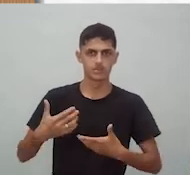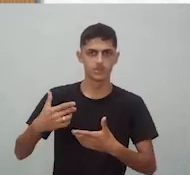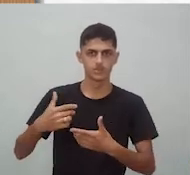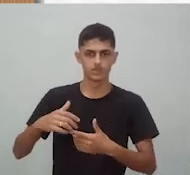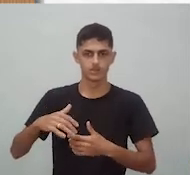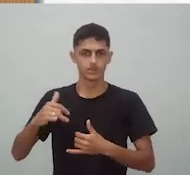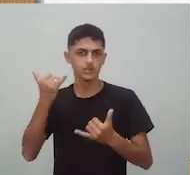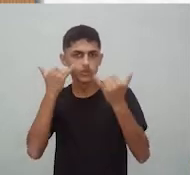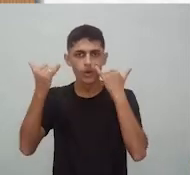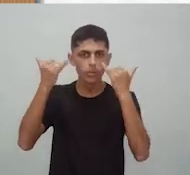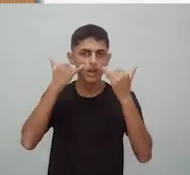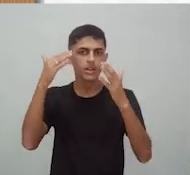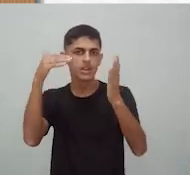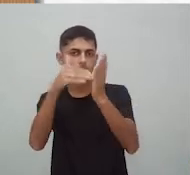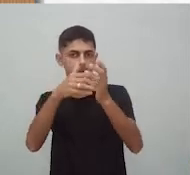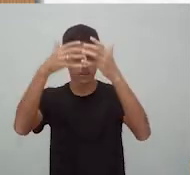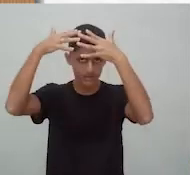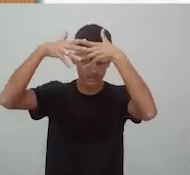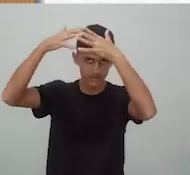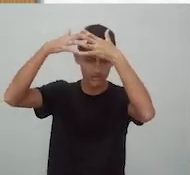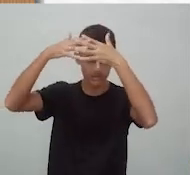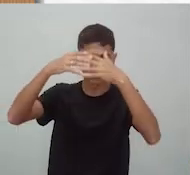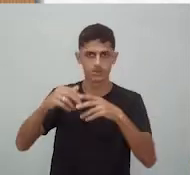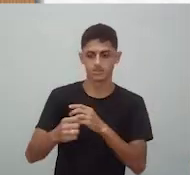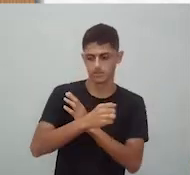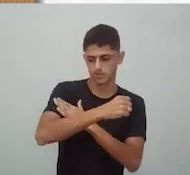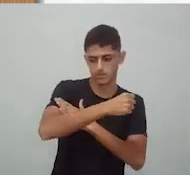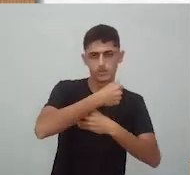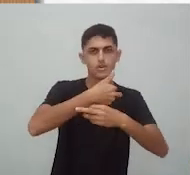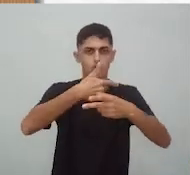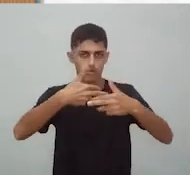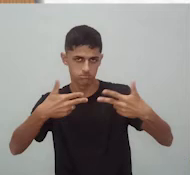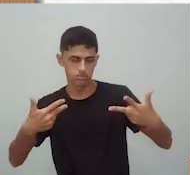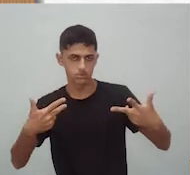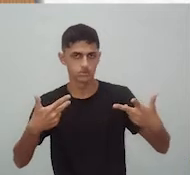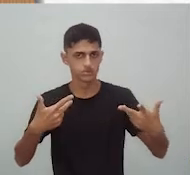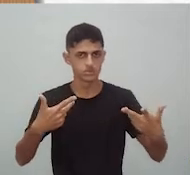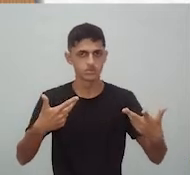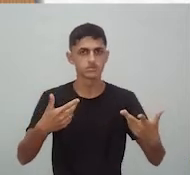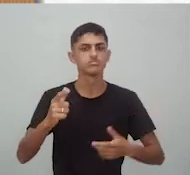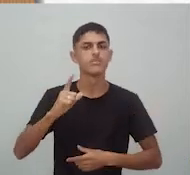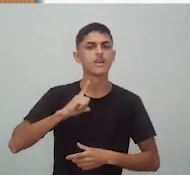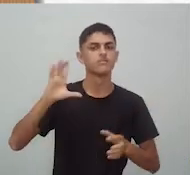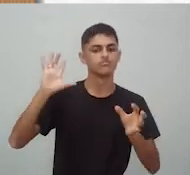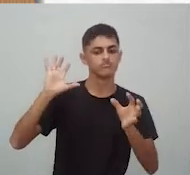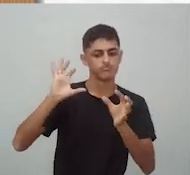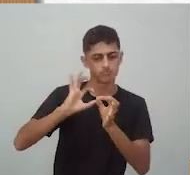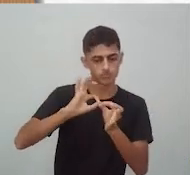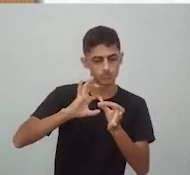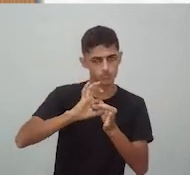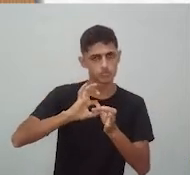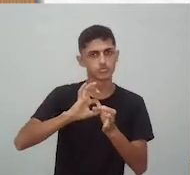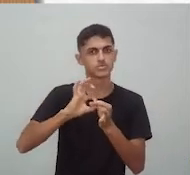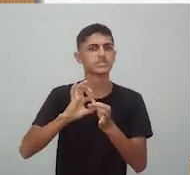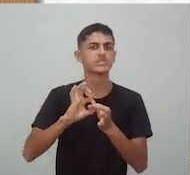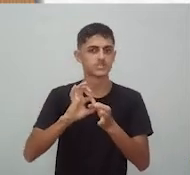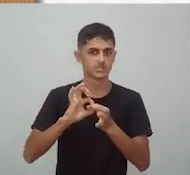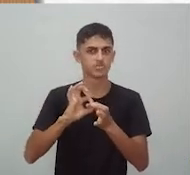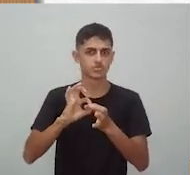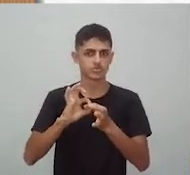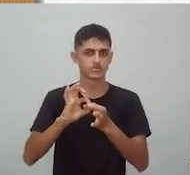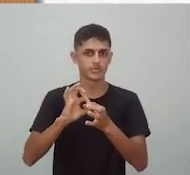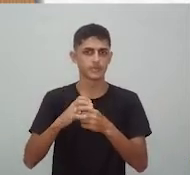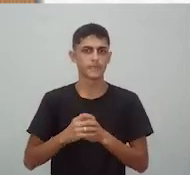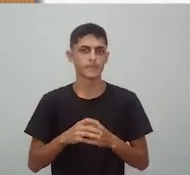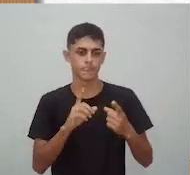central para os nossos diferentes músculos, por exemplo, ele vai estar basicamente atrelado a essas duas partes do nosso sistema